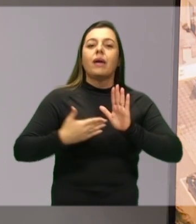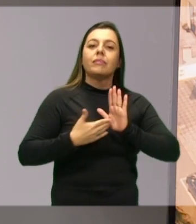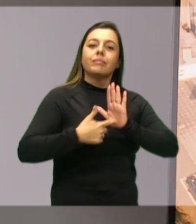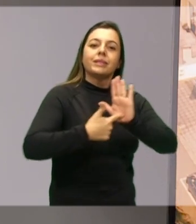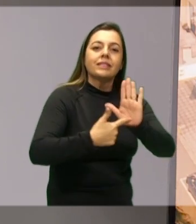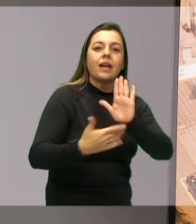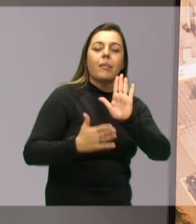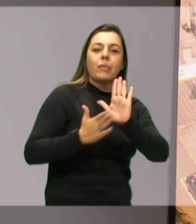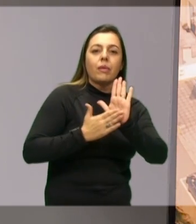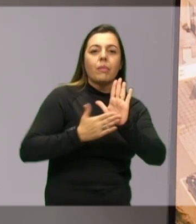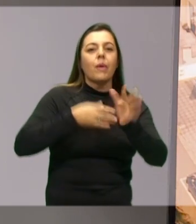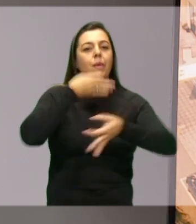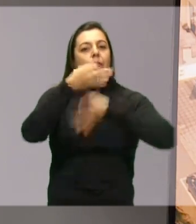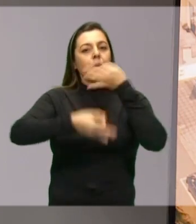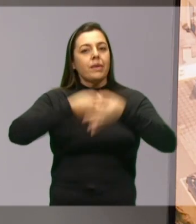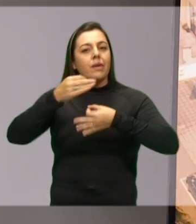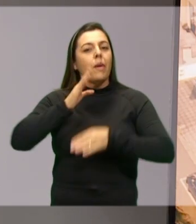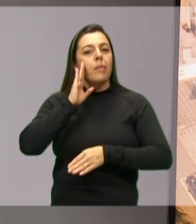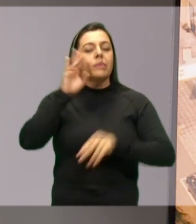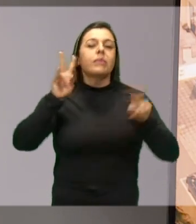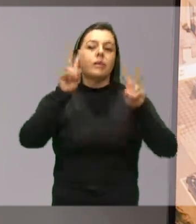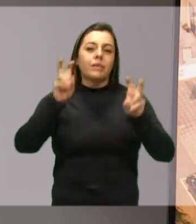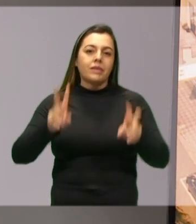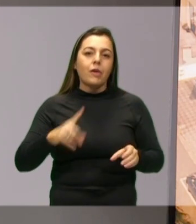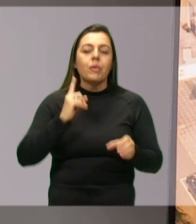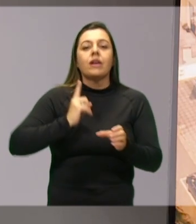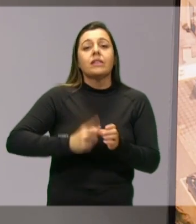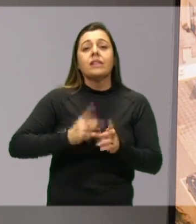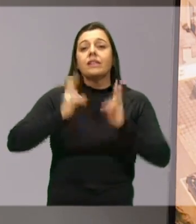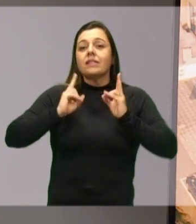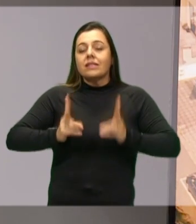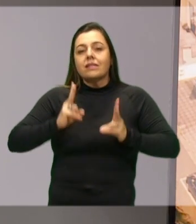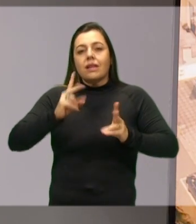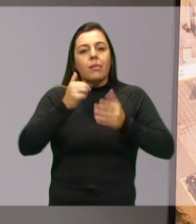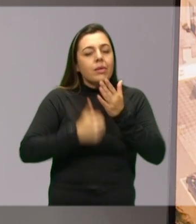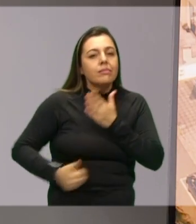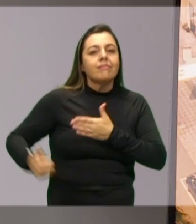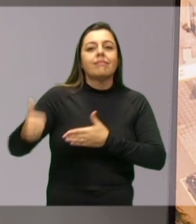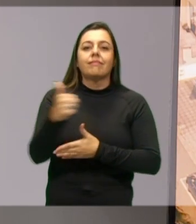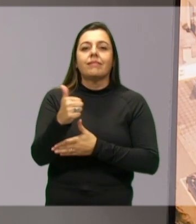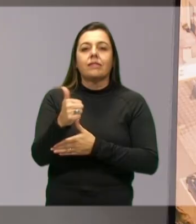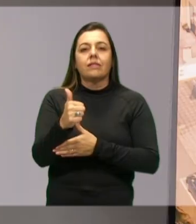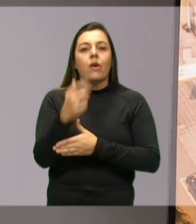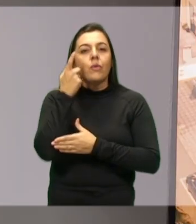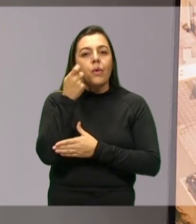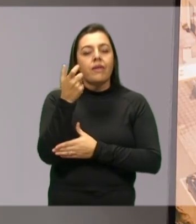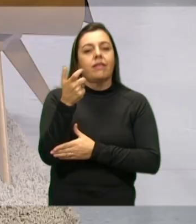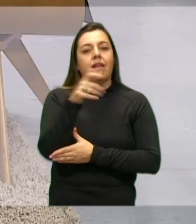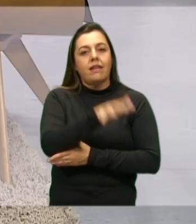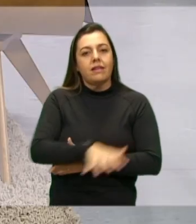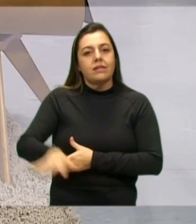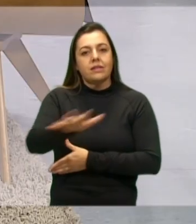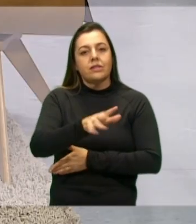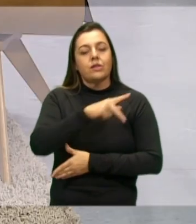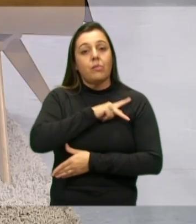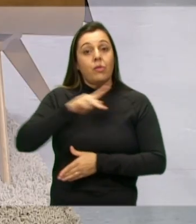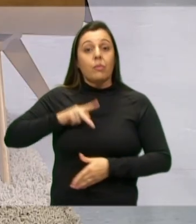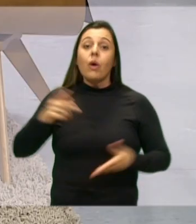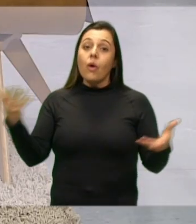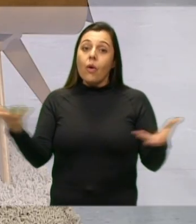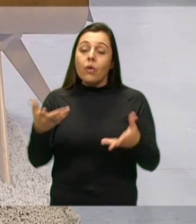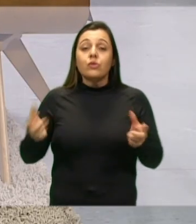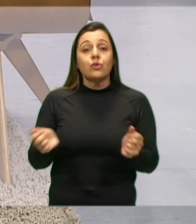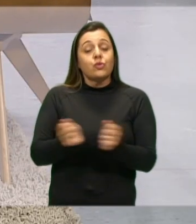comentarem os principais assuntos da cidade, sempre com prioridade no interesse público. Hoje